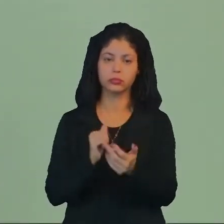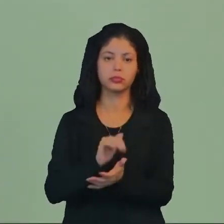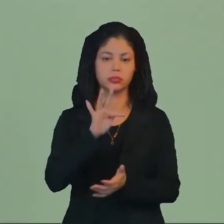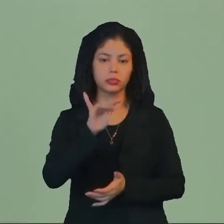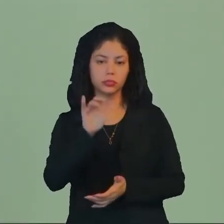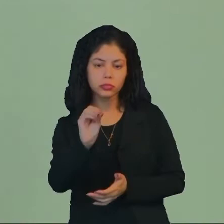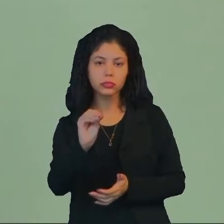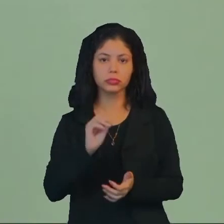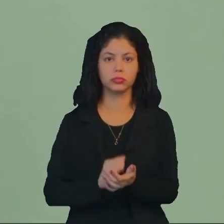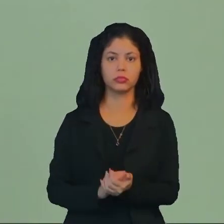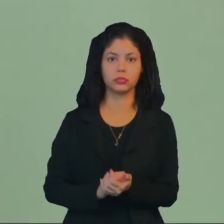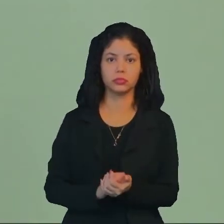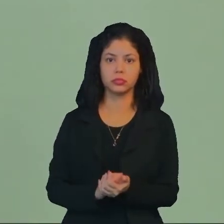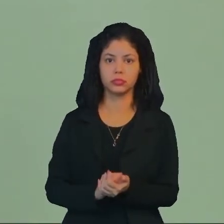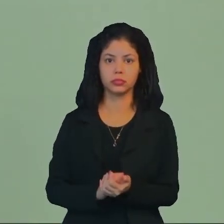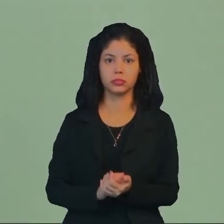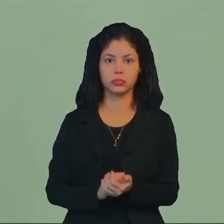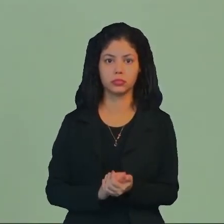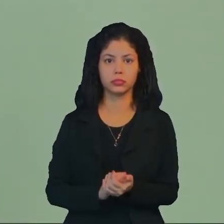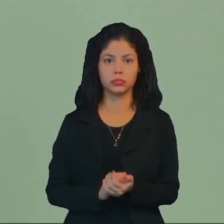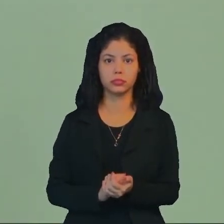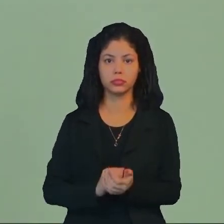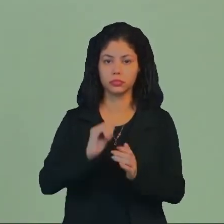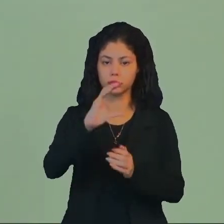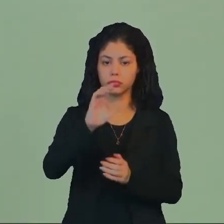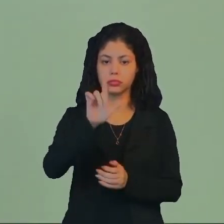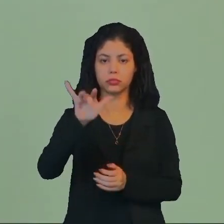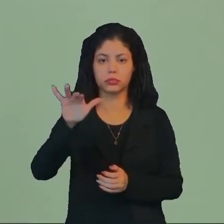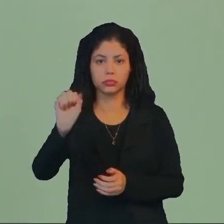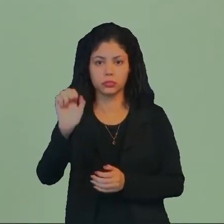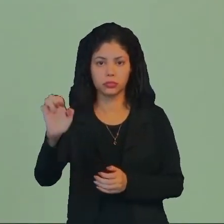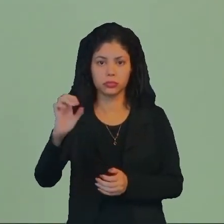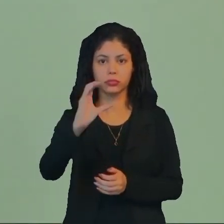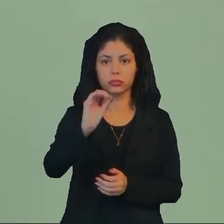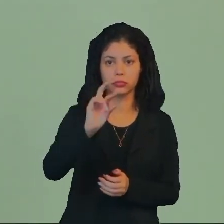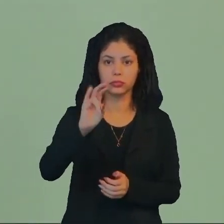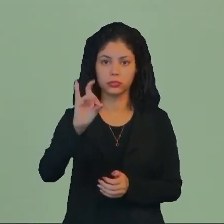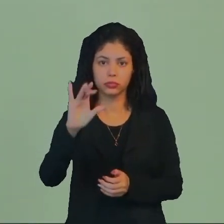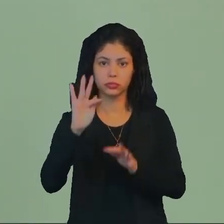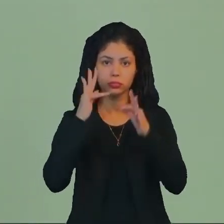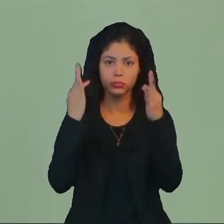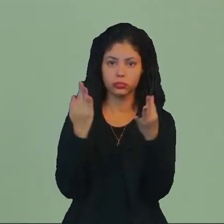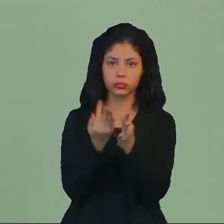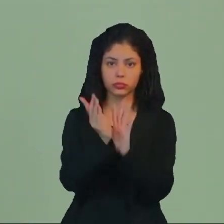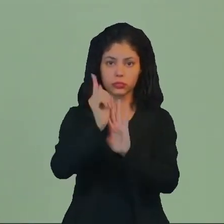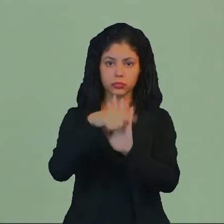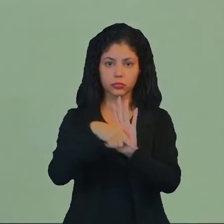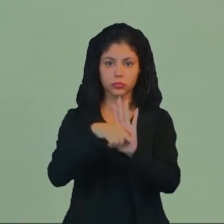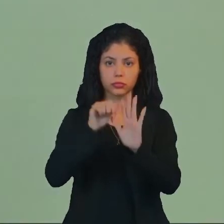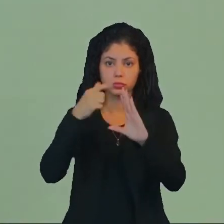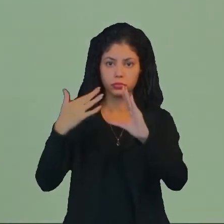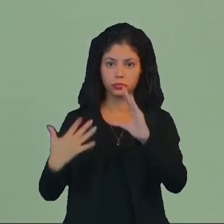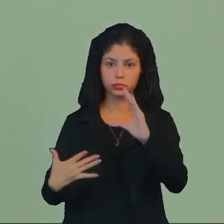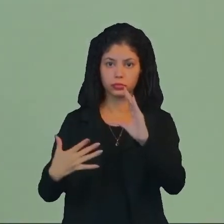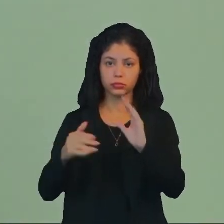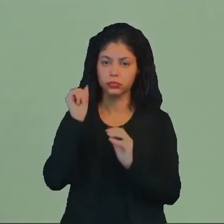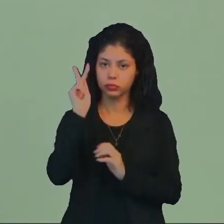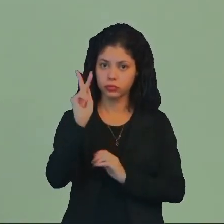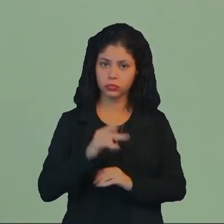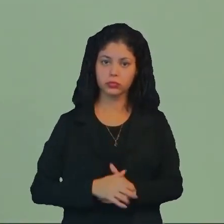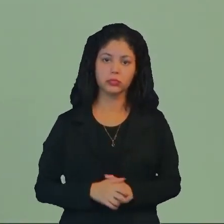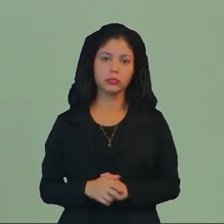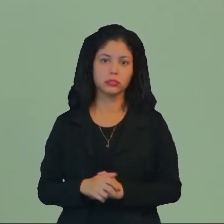o filo, nós temos aí a classe, a ordem, a família, o gênero e a espécie,